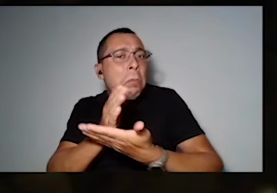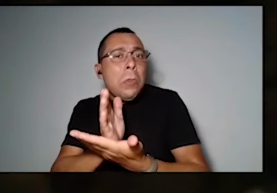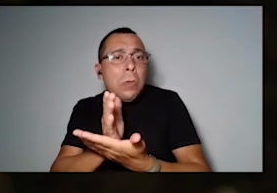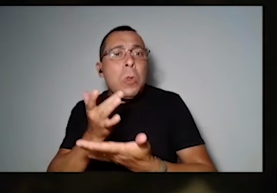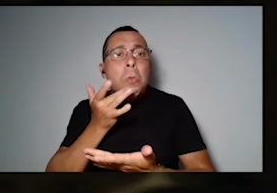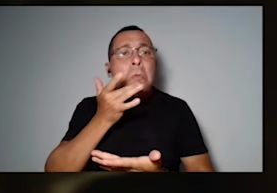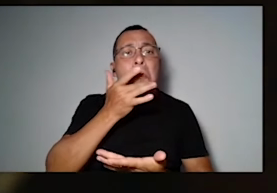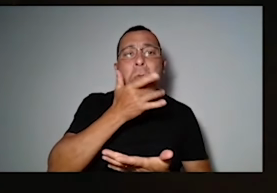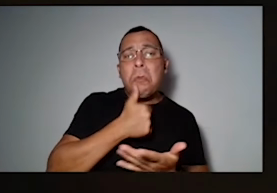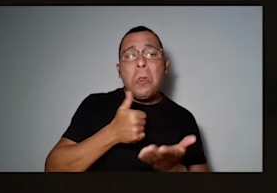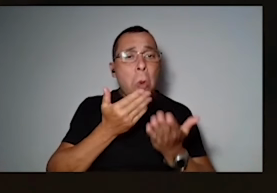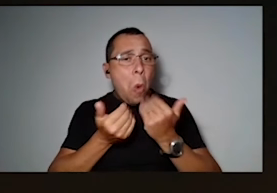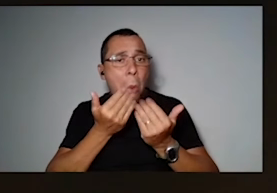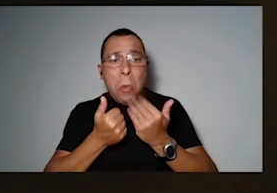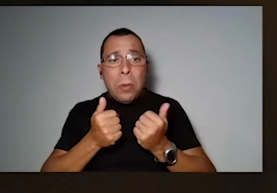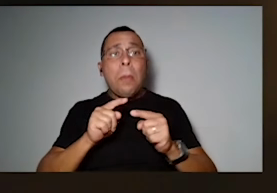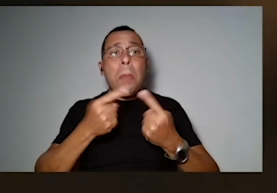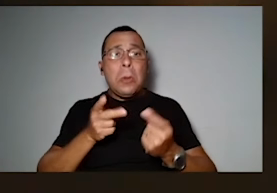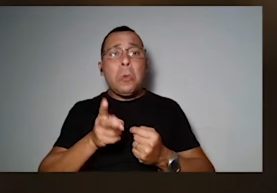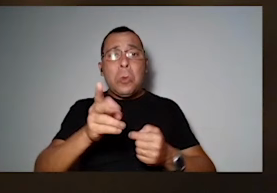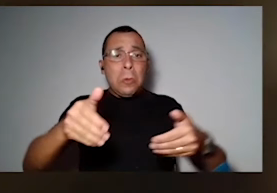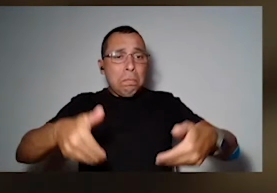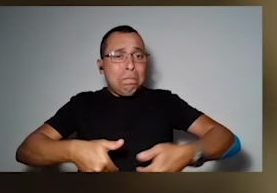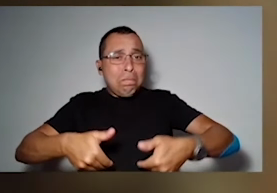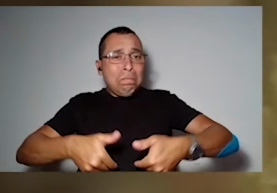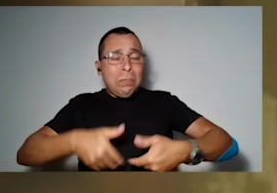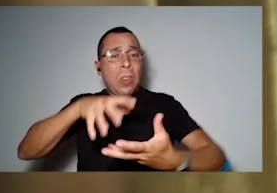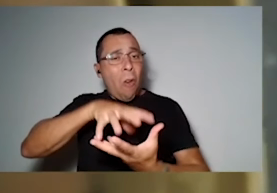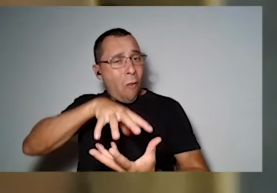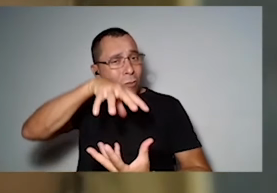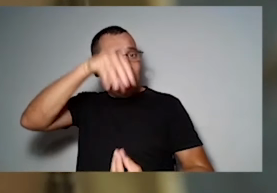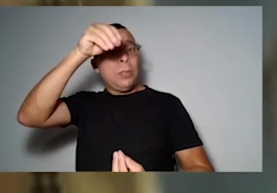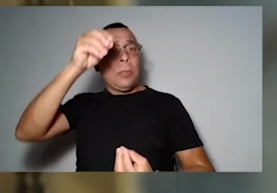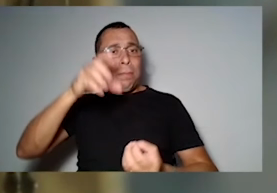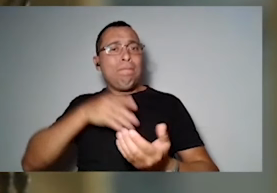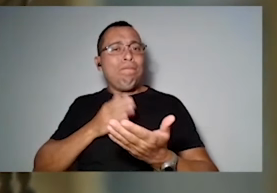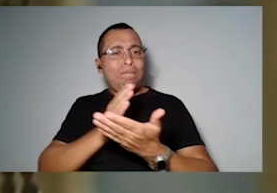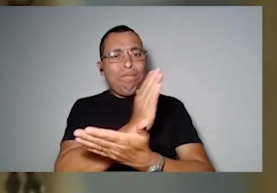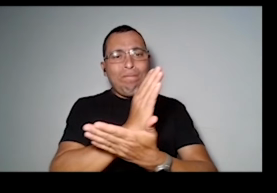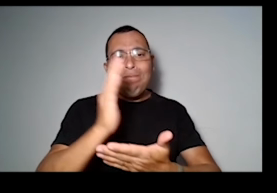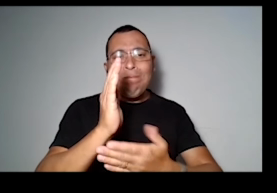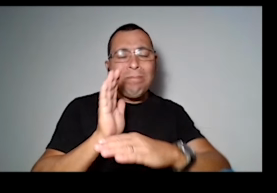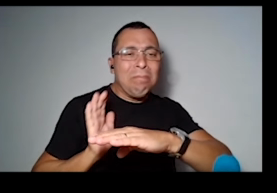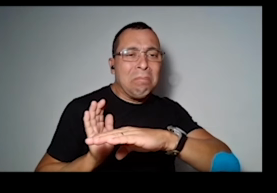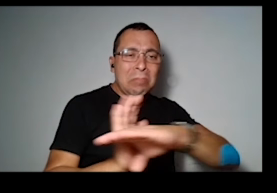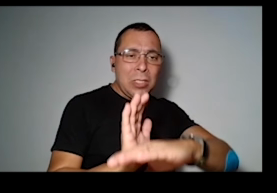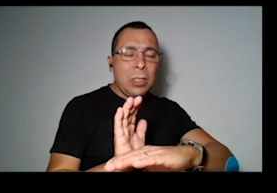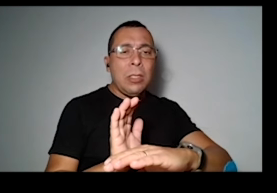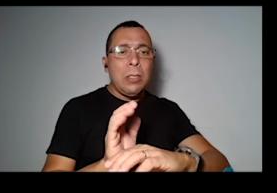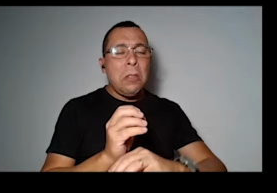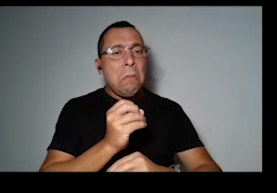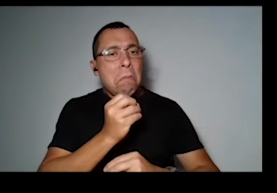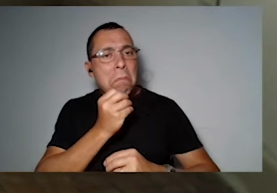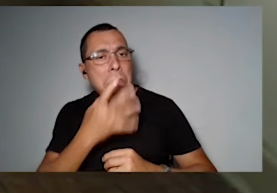delicioso bolo não me saciava a fome, tampouco me apaziguava o espírito, me partia e me empurrava ao